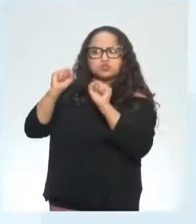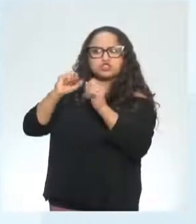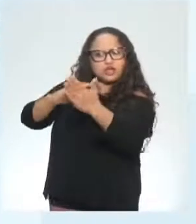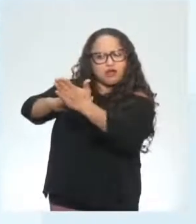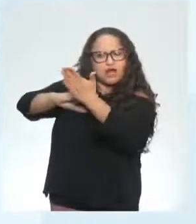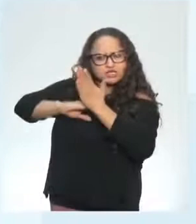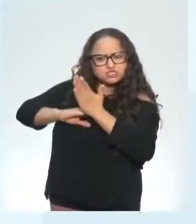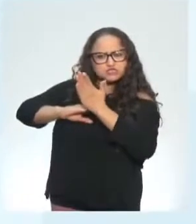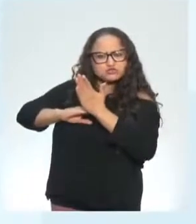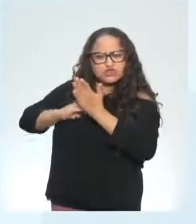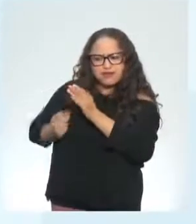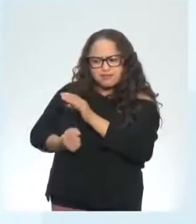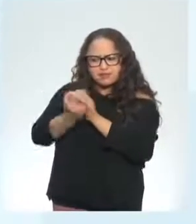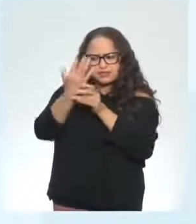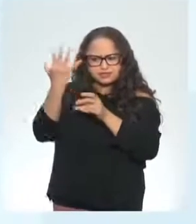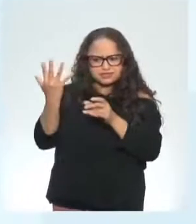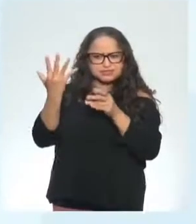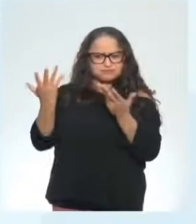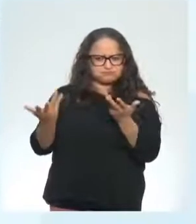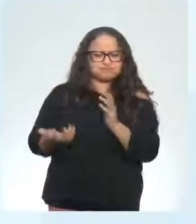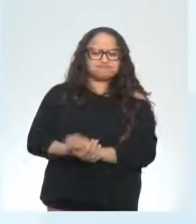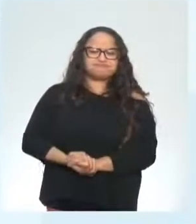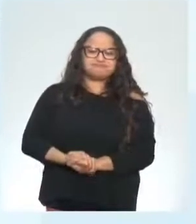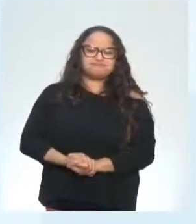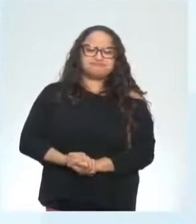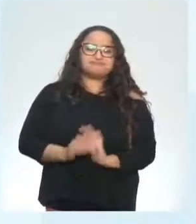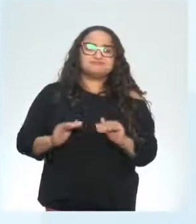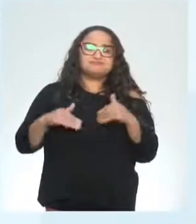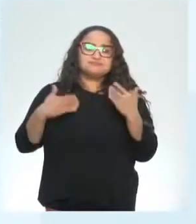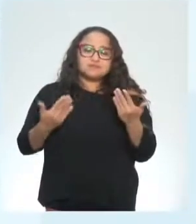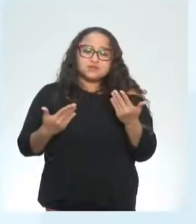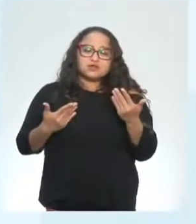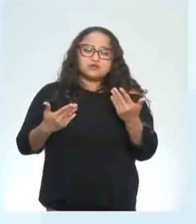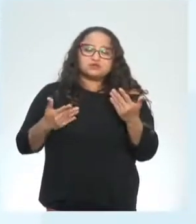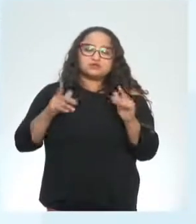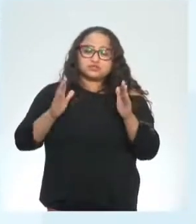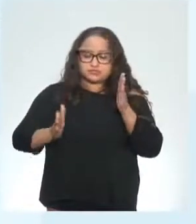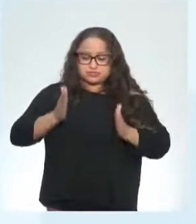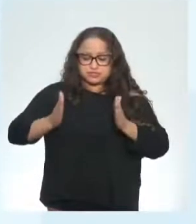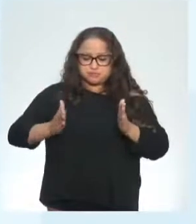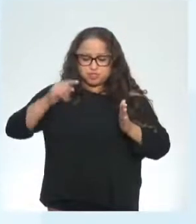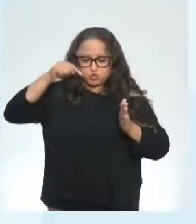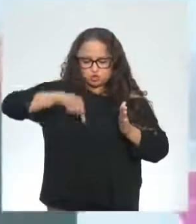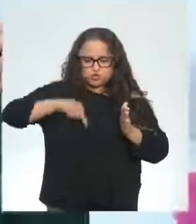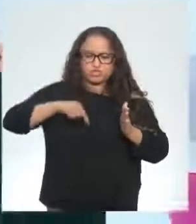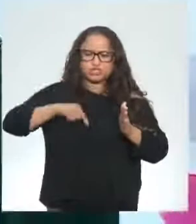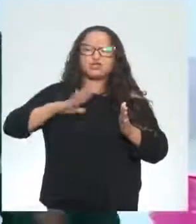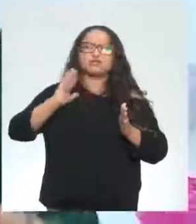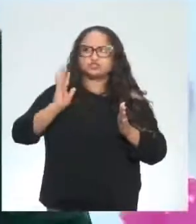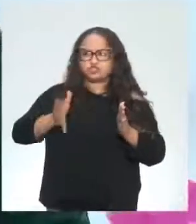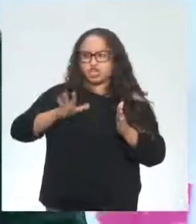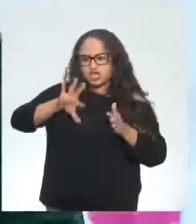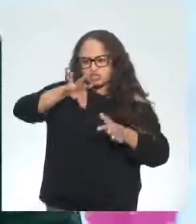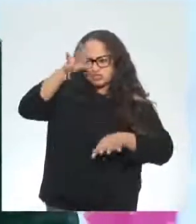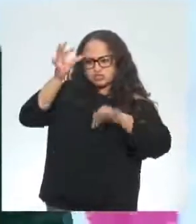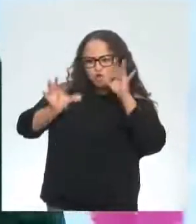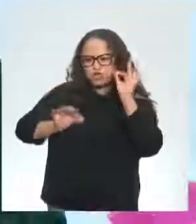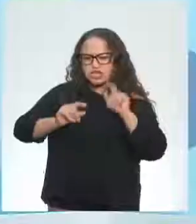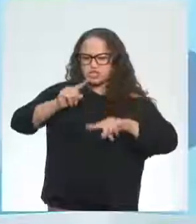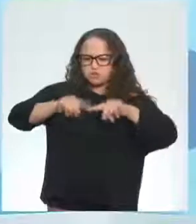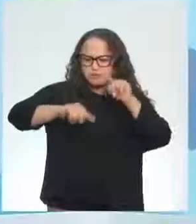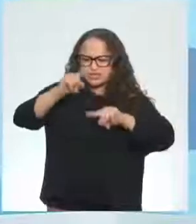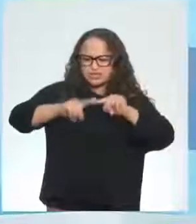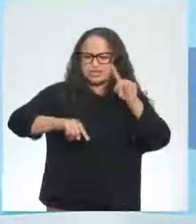auxiliam ali, certo? Nesse processo. Tá bom? Então, nessa fase aí de saturação, né, quando ele está escolhendo o